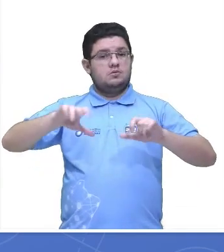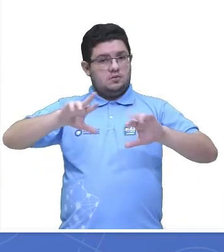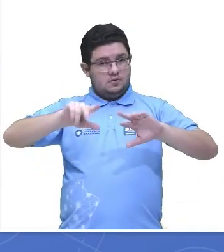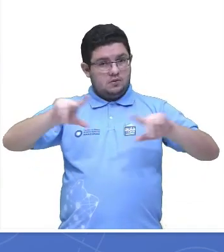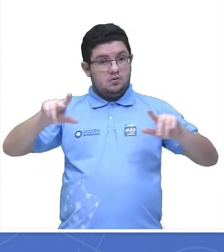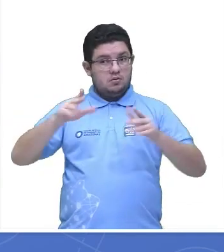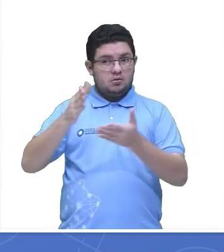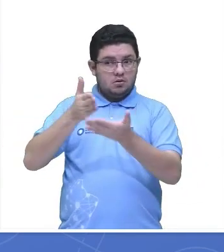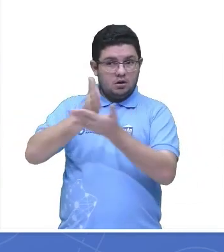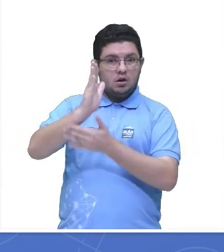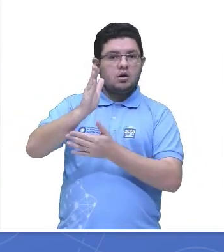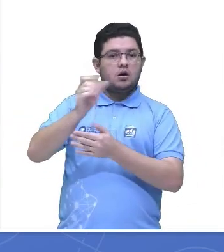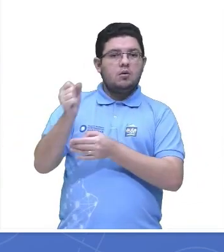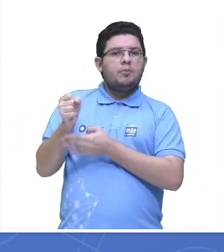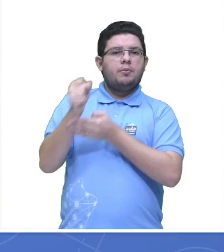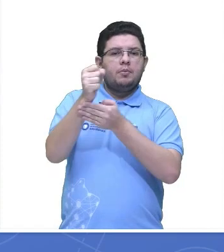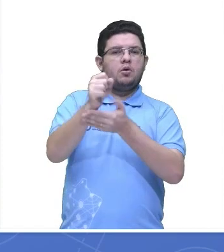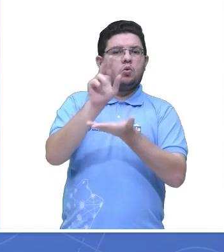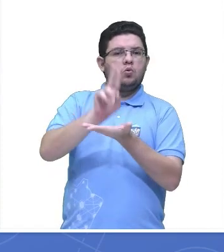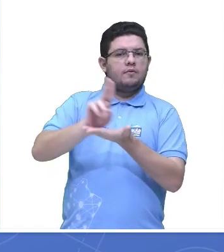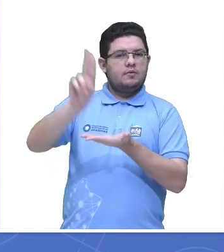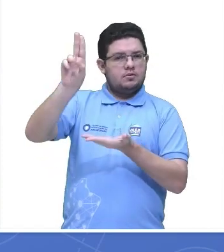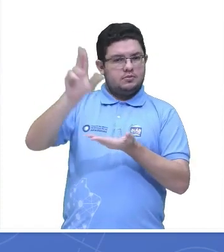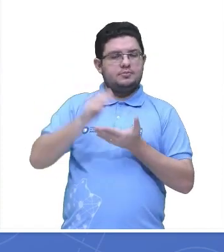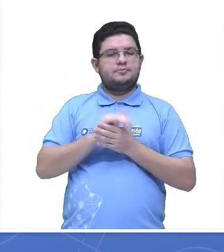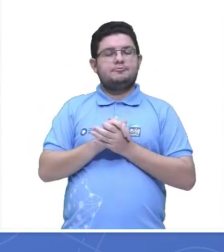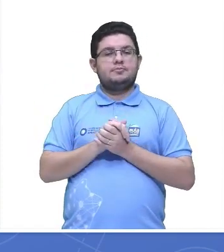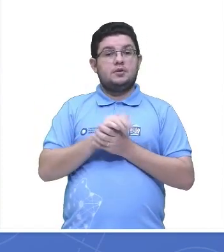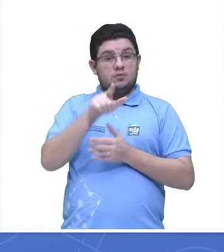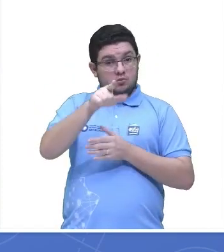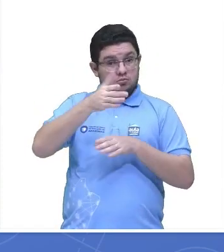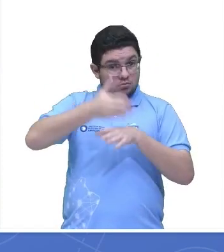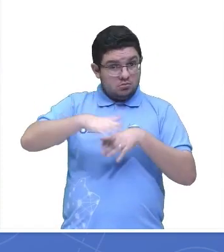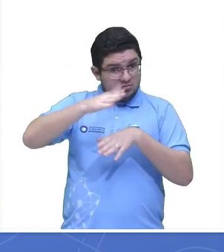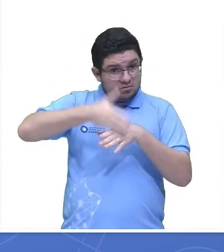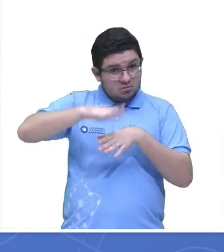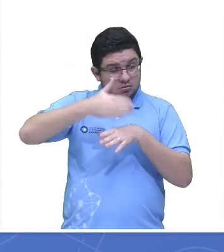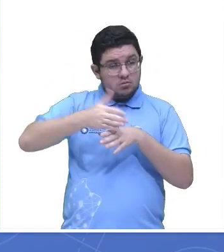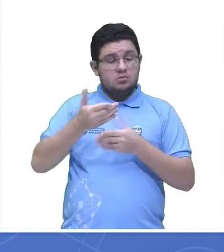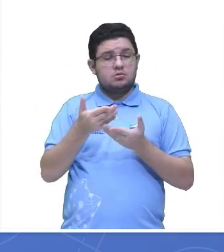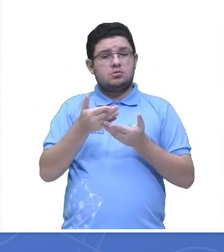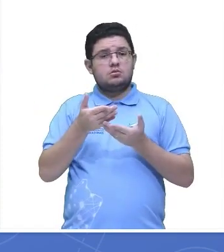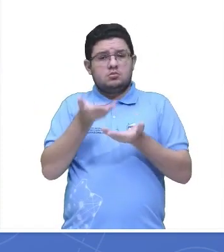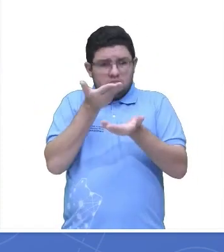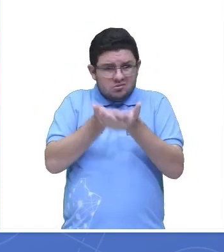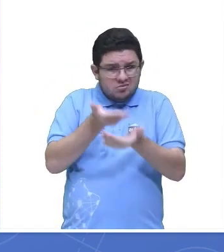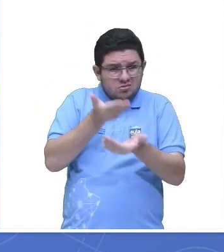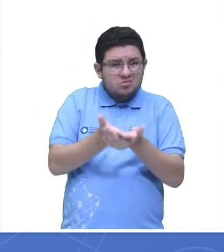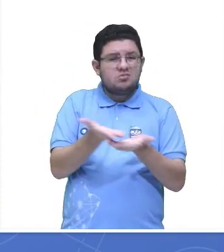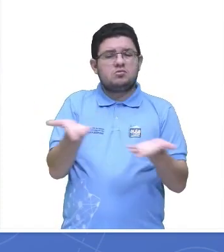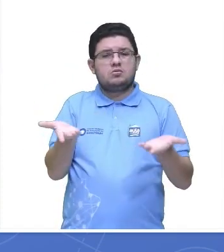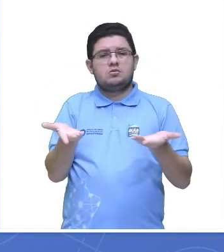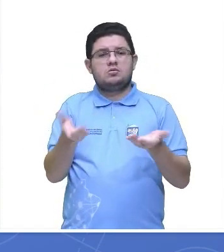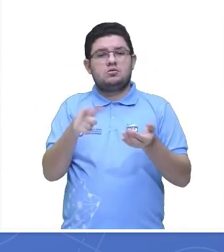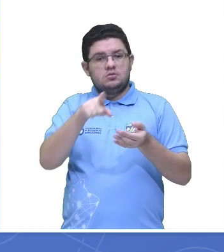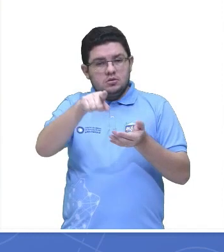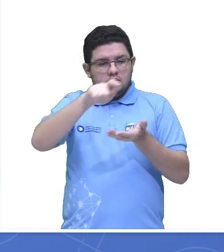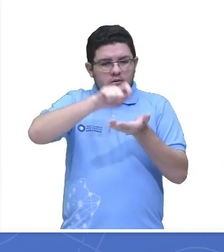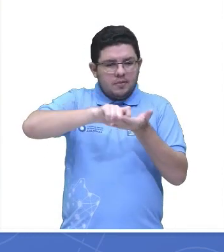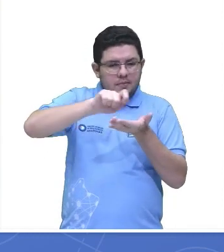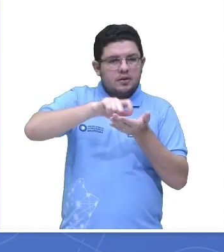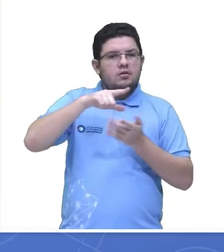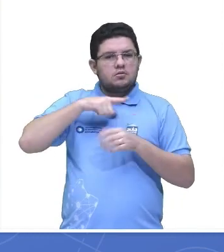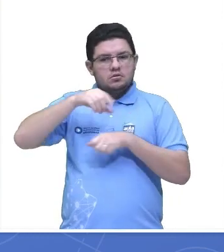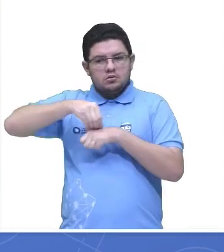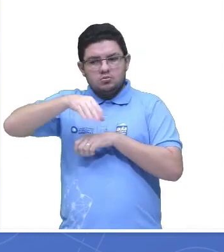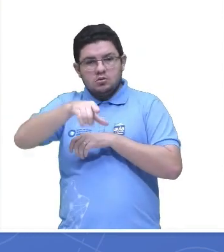nas universidades. Então, coloquem em prática. Encontrem texto em língua inglesa, estudem, né, anotem essas dicas, né, de